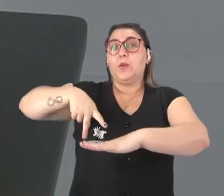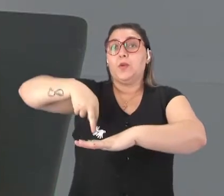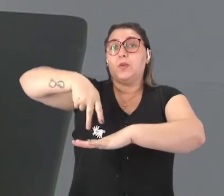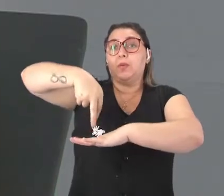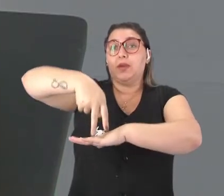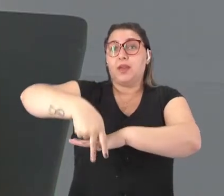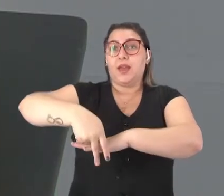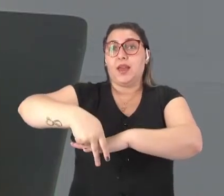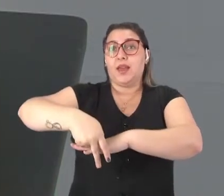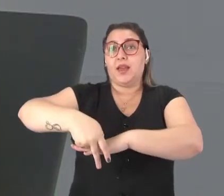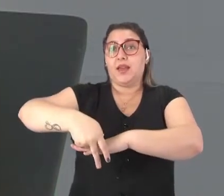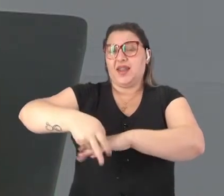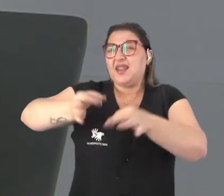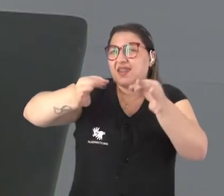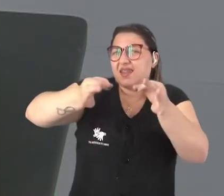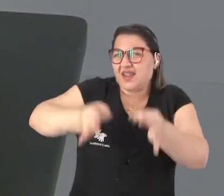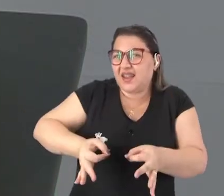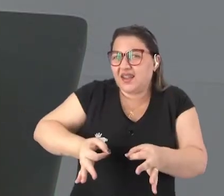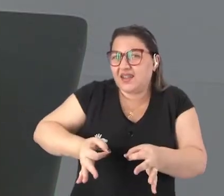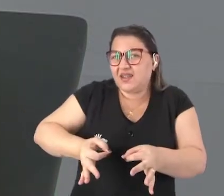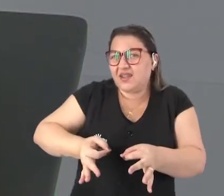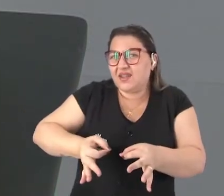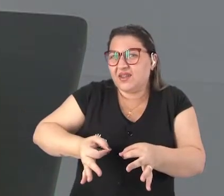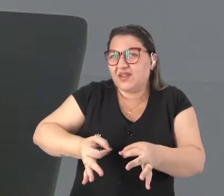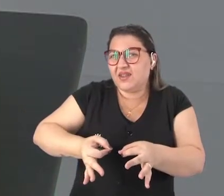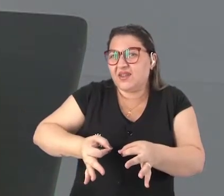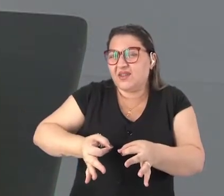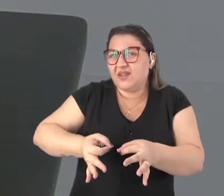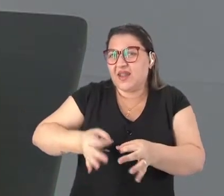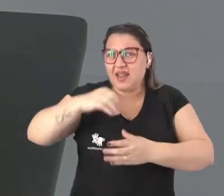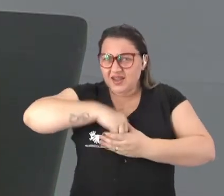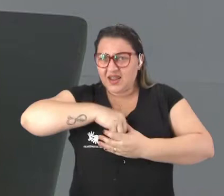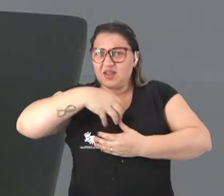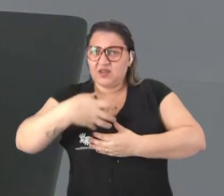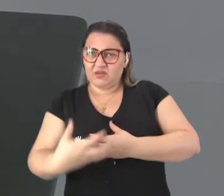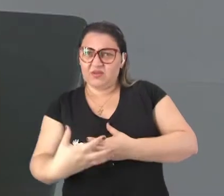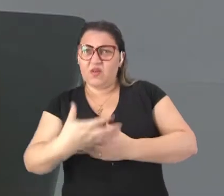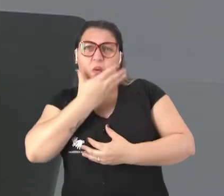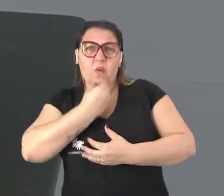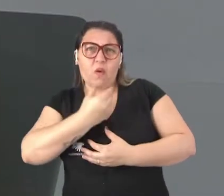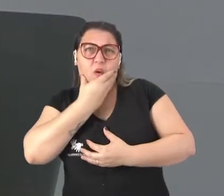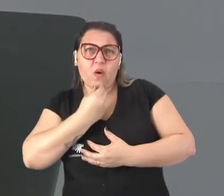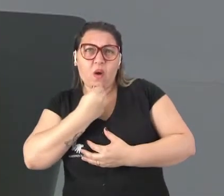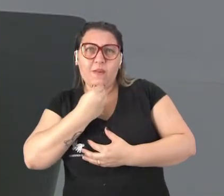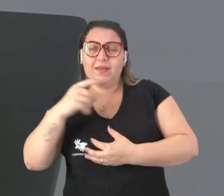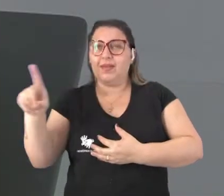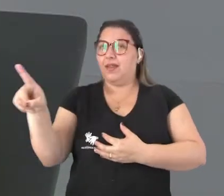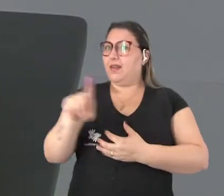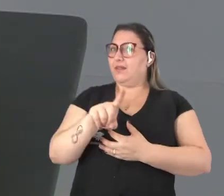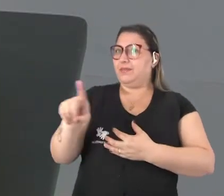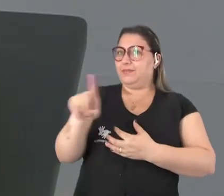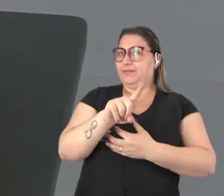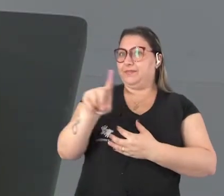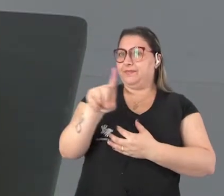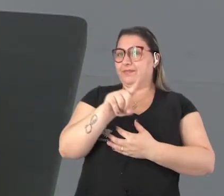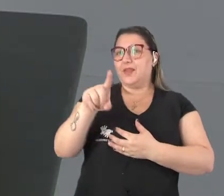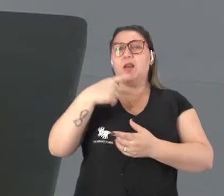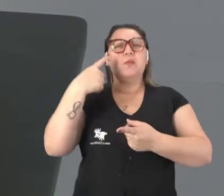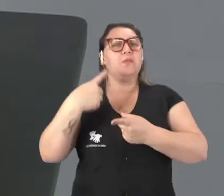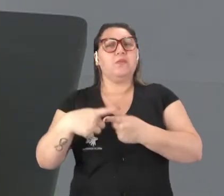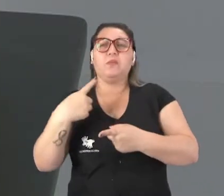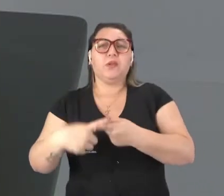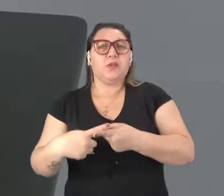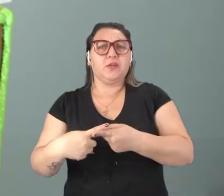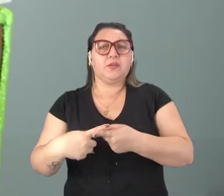dele está correto? Você acha que está correto? Não, não é mesmo? Por